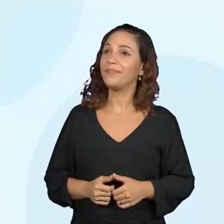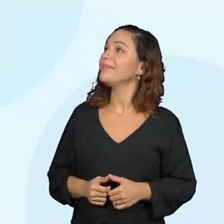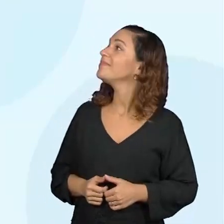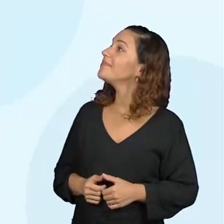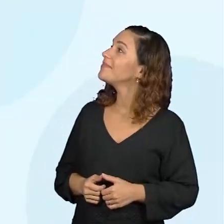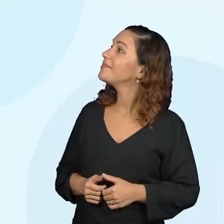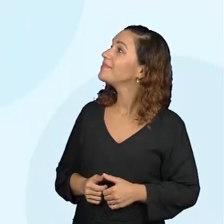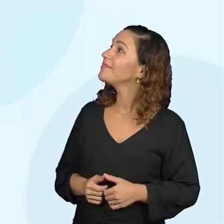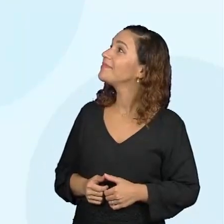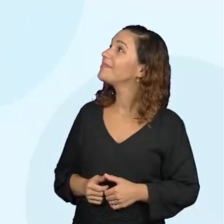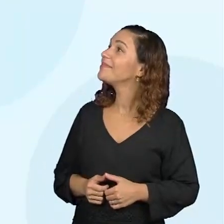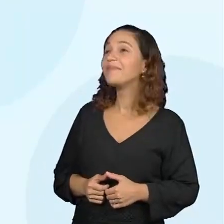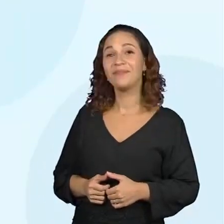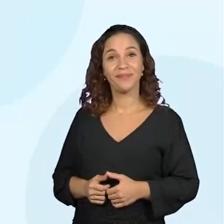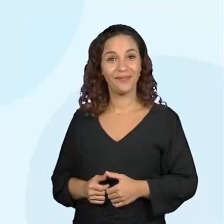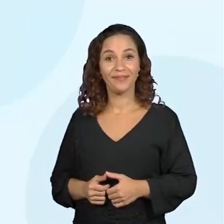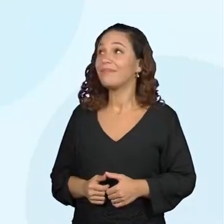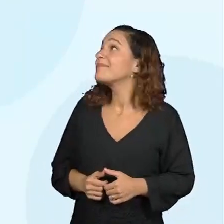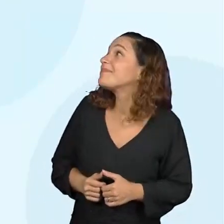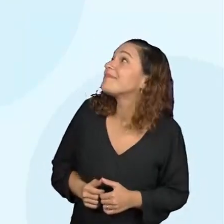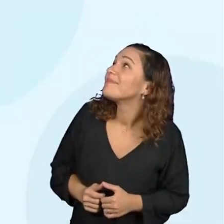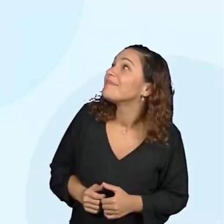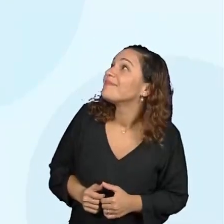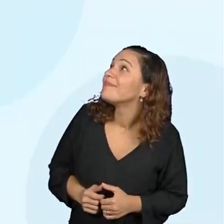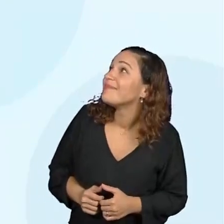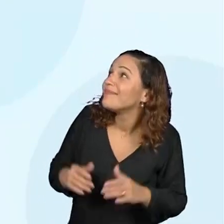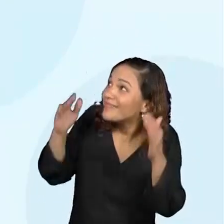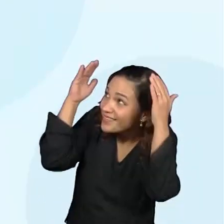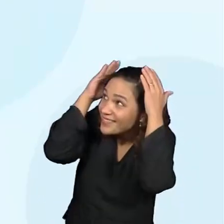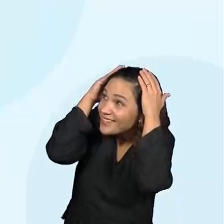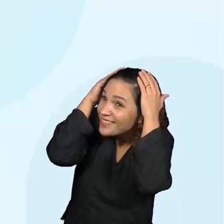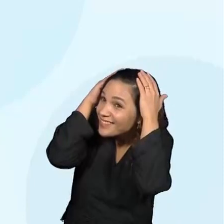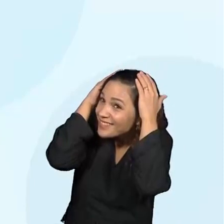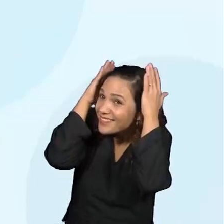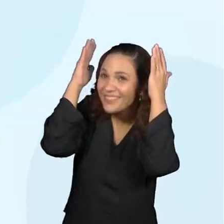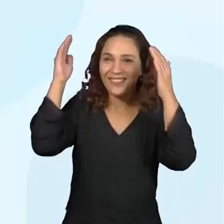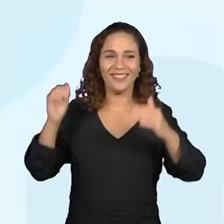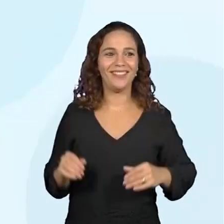E o sapinho tá chegando aqui, ó. Cuidado aí, Raíssa, vai pular na sua cabeça.